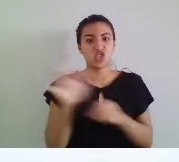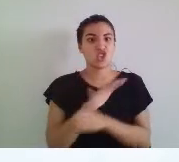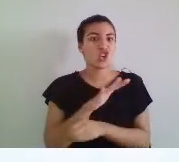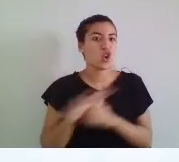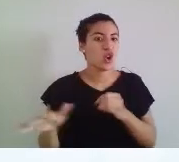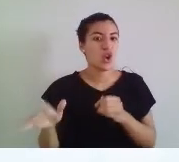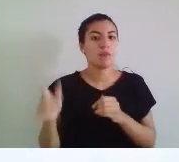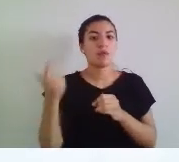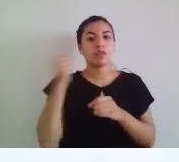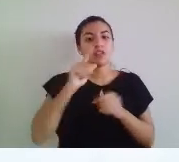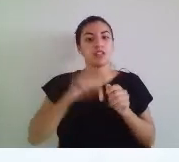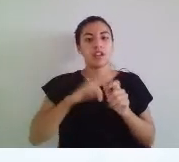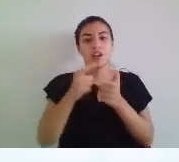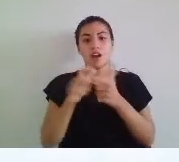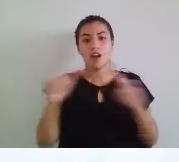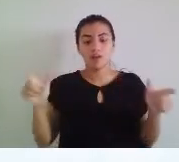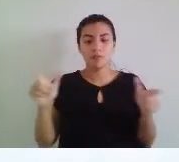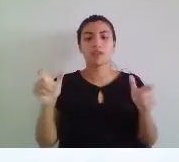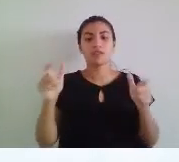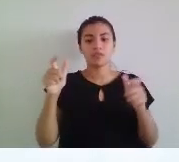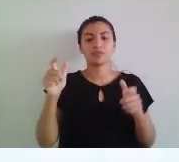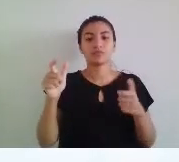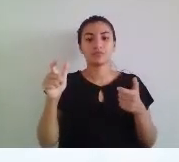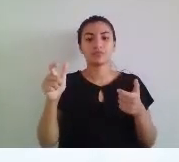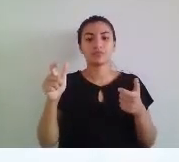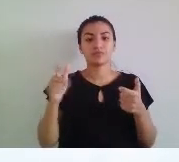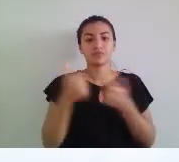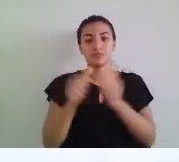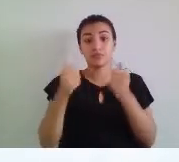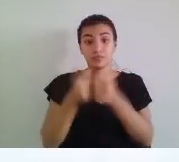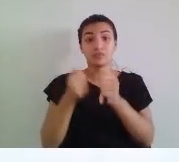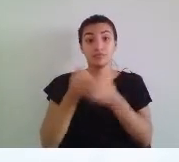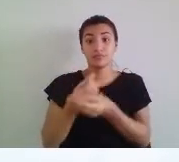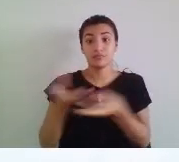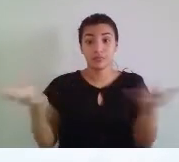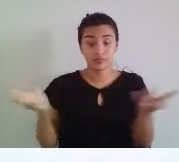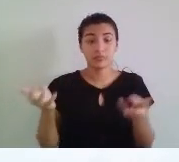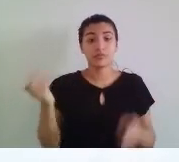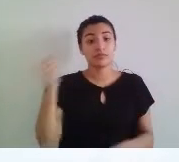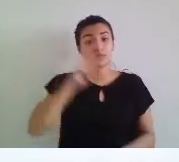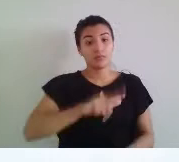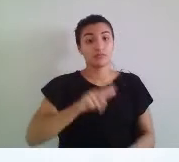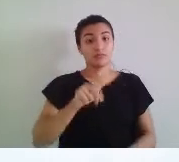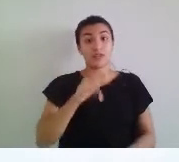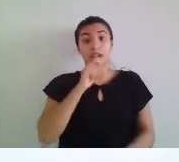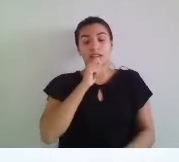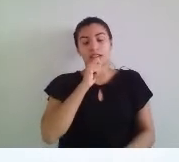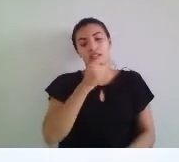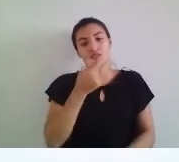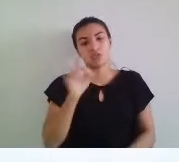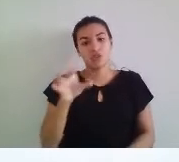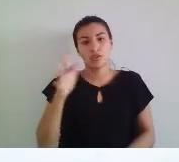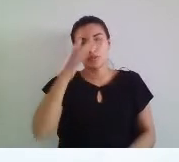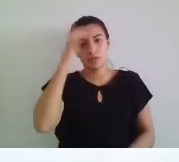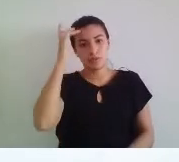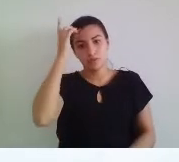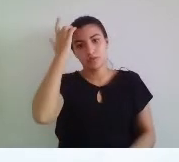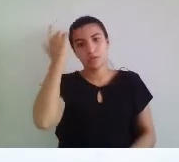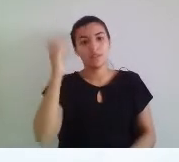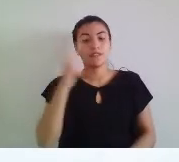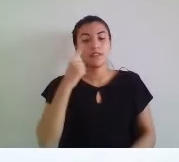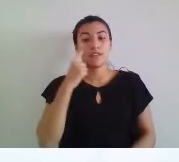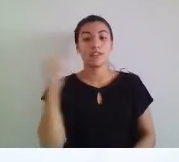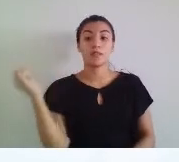um aumento de oferta de transporte público para dar conta pelo menos das atividades que estão sendo consideradas